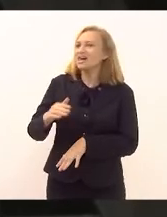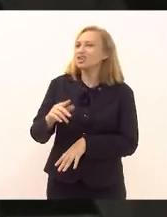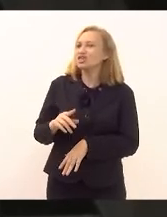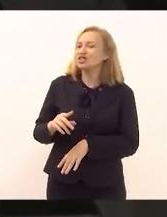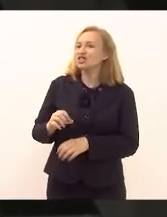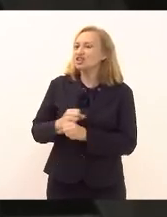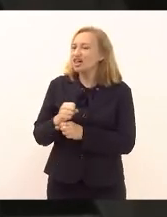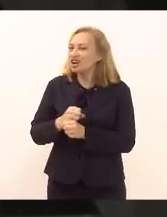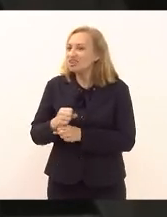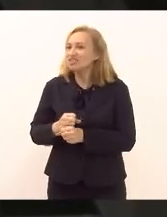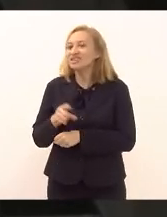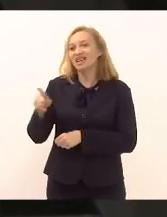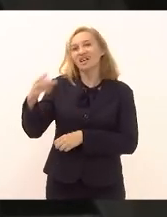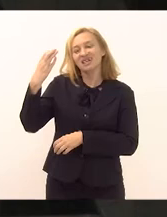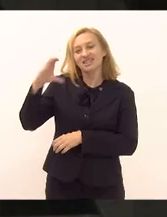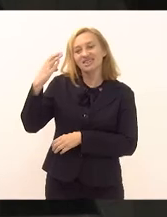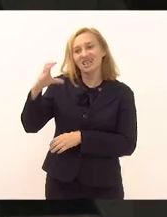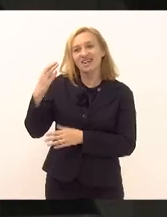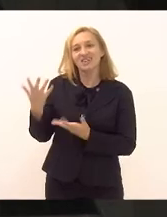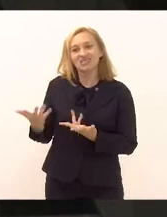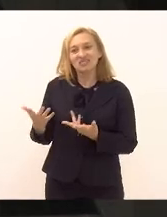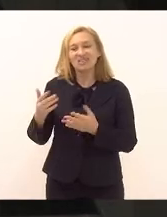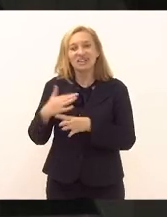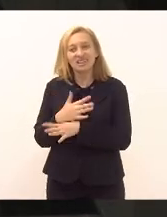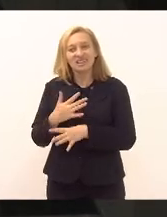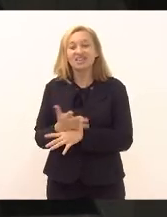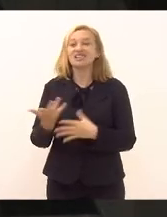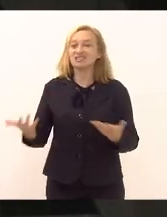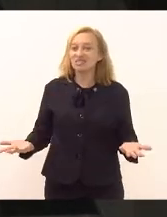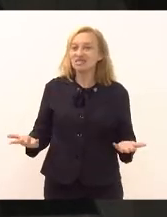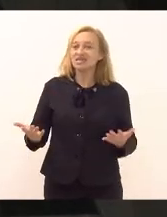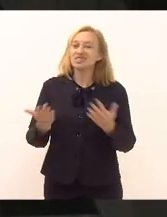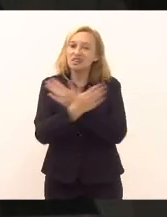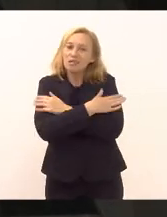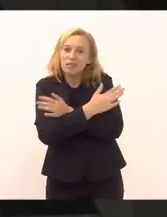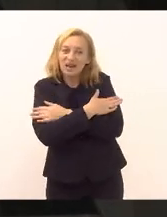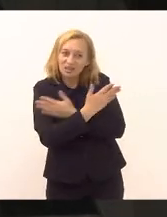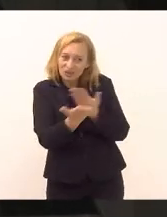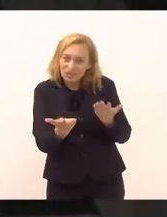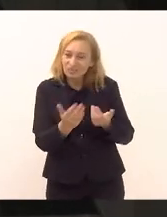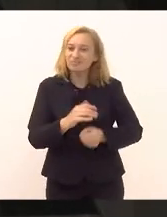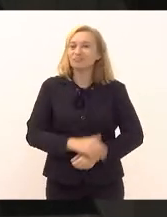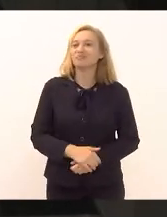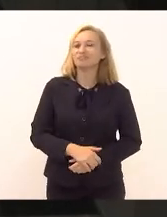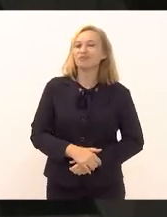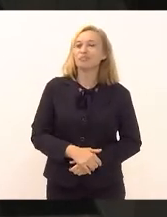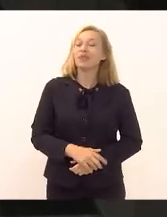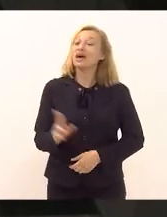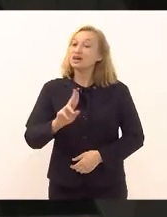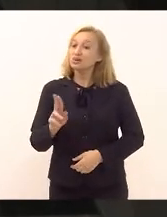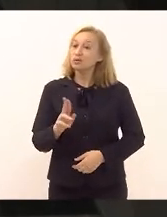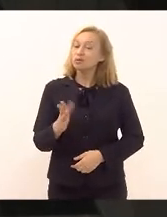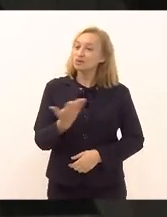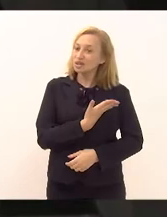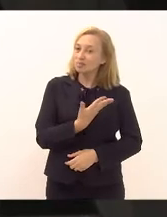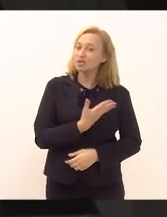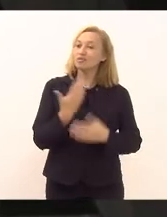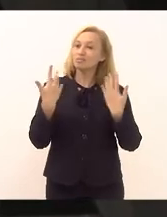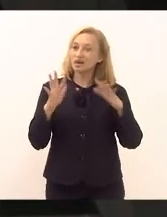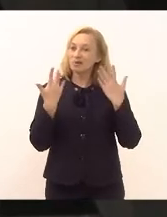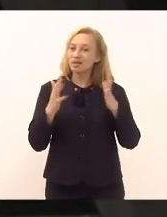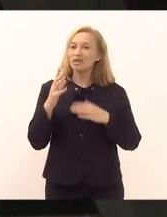legislatura naquela cidade, e eu abraço aqui tanto a enfermeira Rejane quanto o Leonardo Giordano. Em nome deles, saúdo o